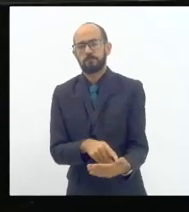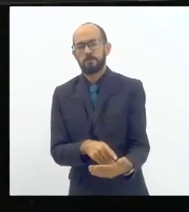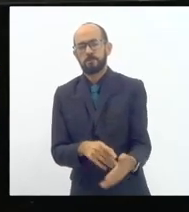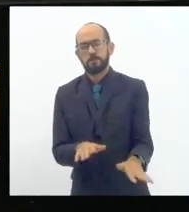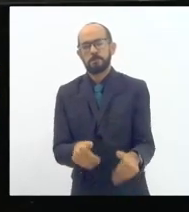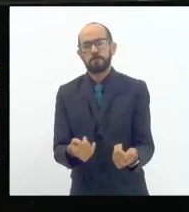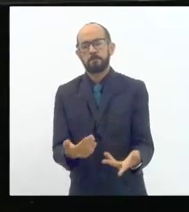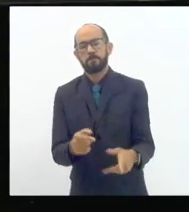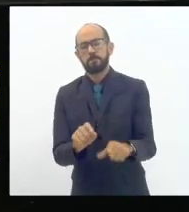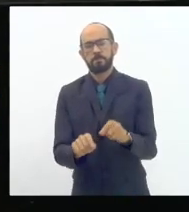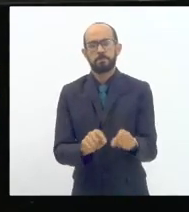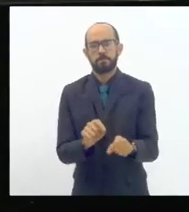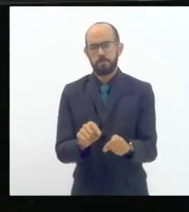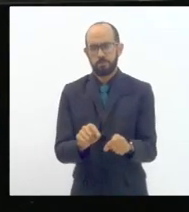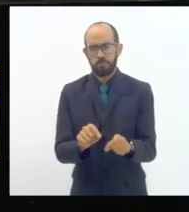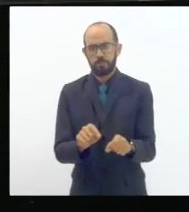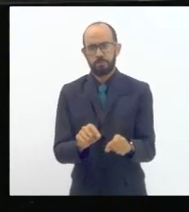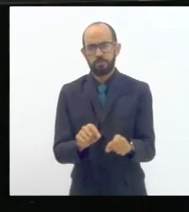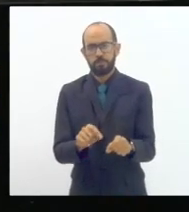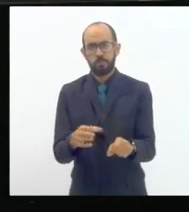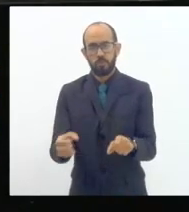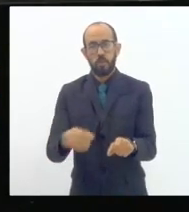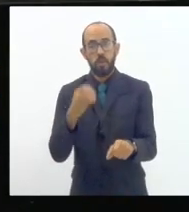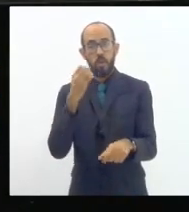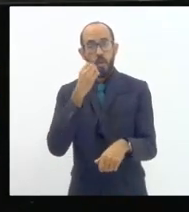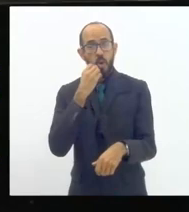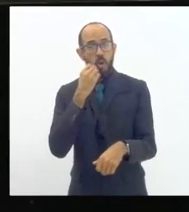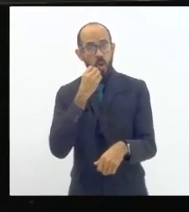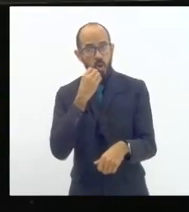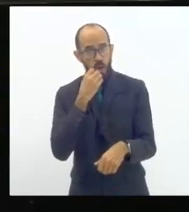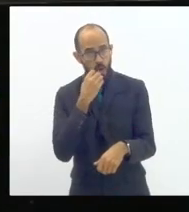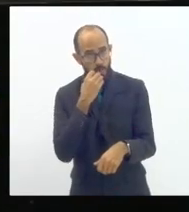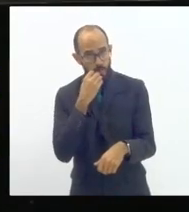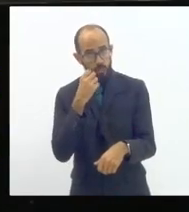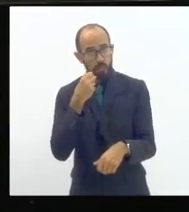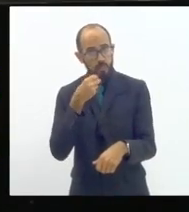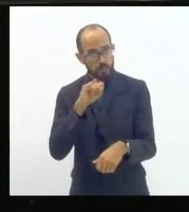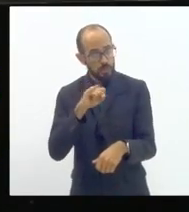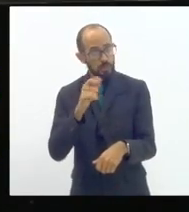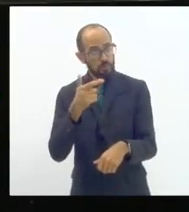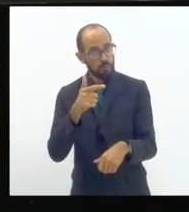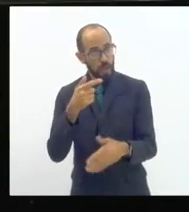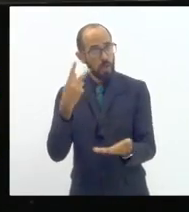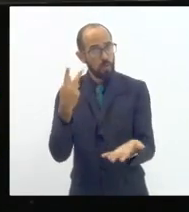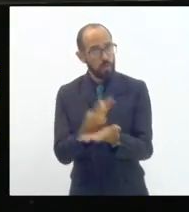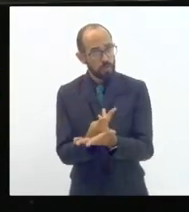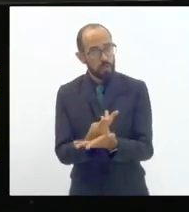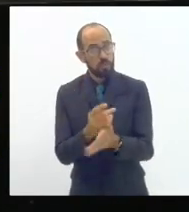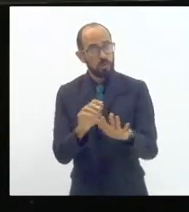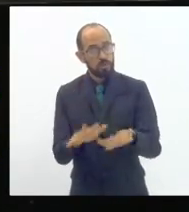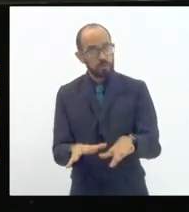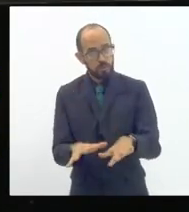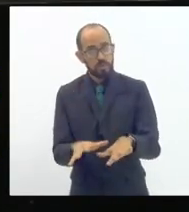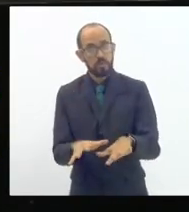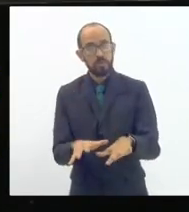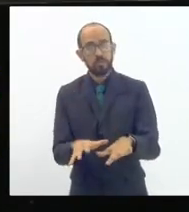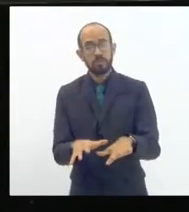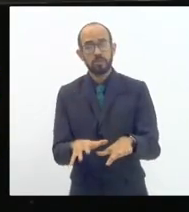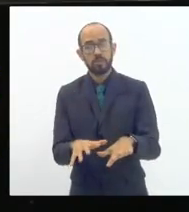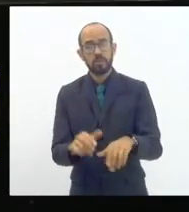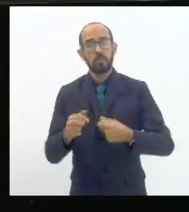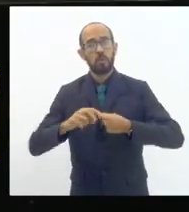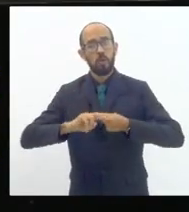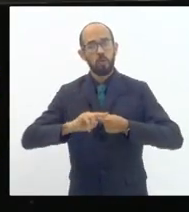Então, é claro que ao não estar acontecendo isto, então